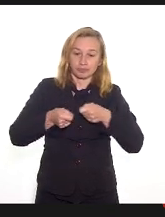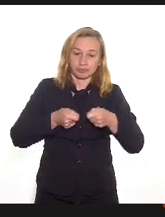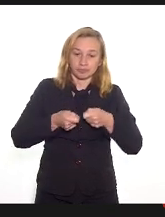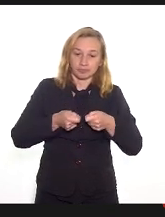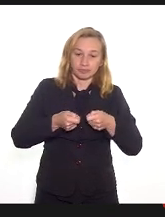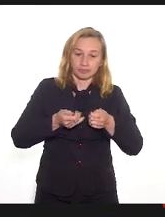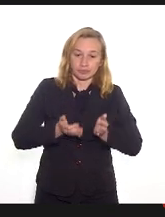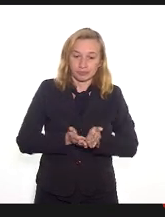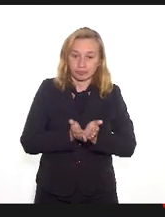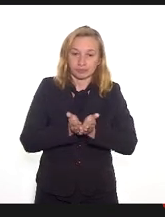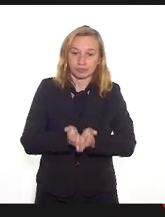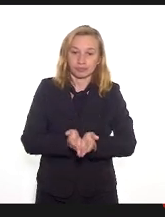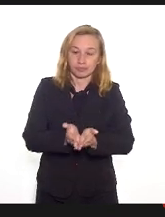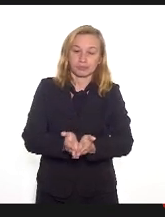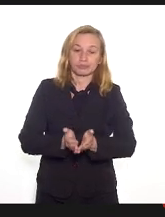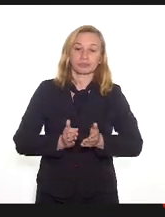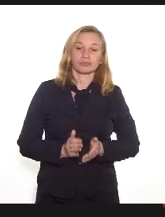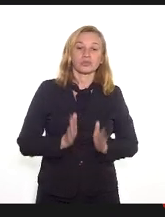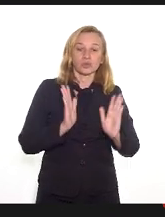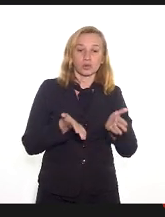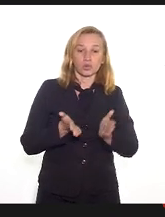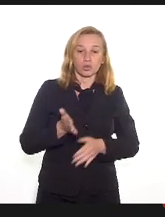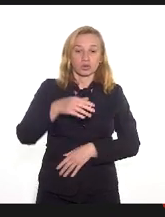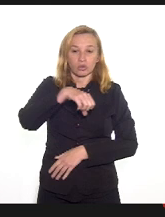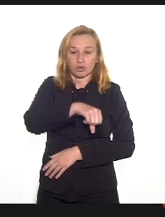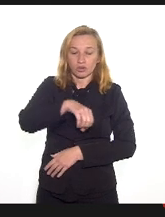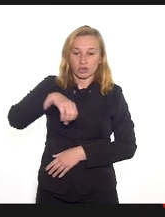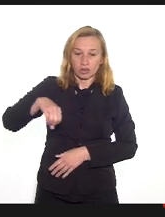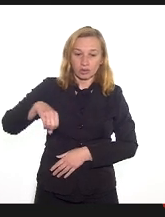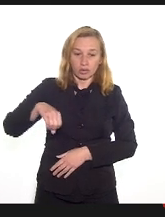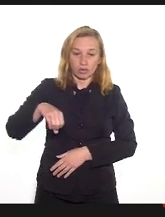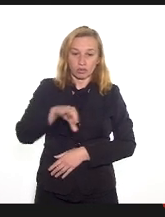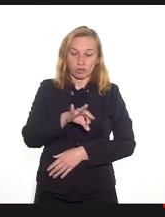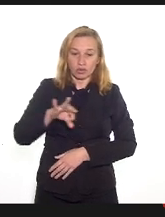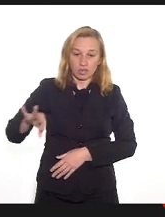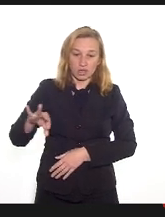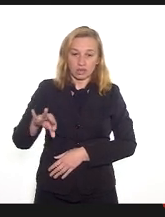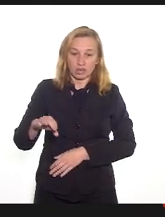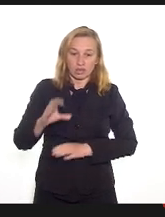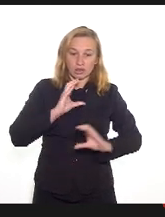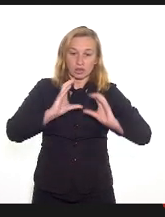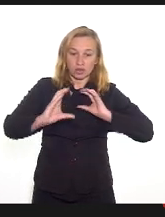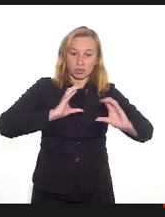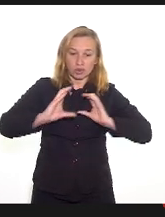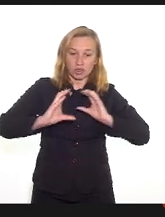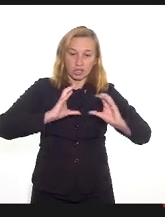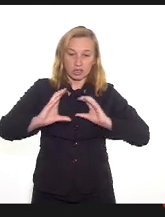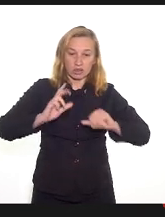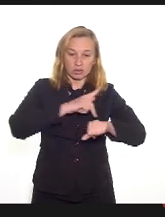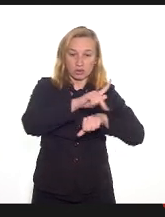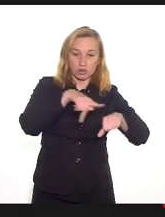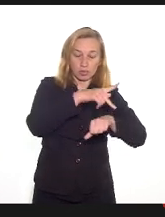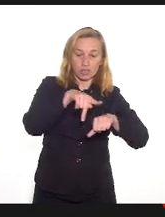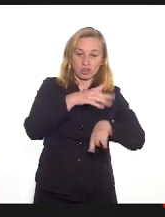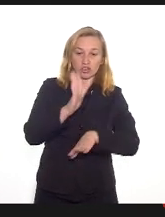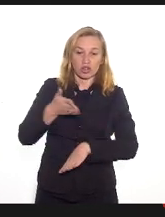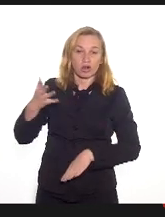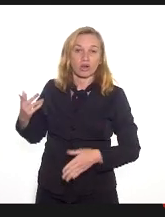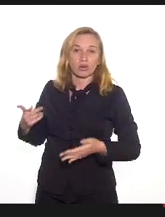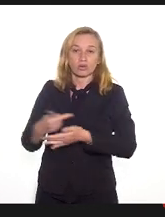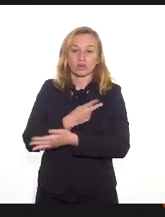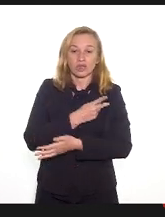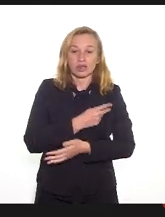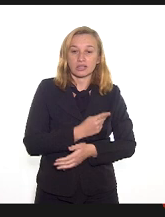tráfego marítimo. Hoje, cerca de 99% das comunicações entre os países já ocorrem por